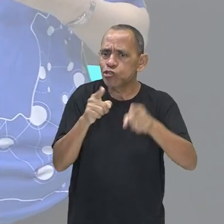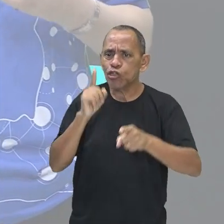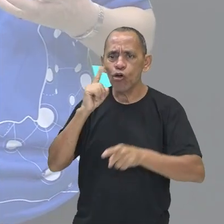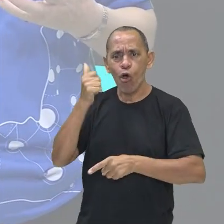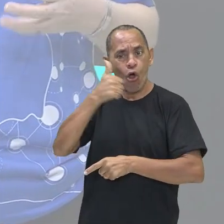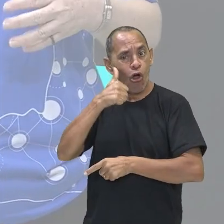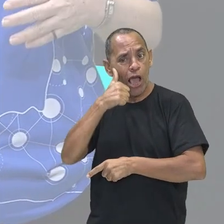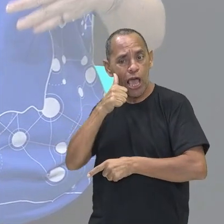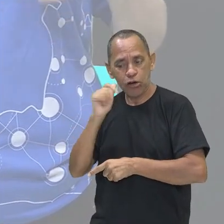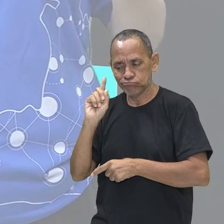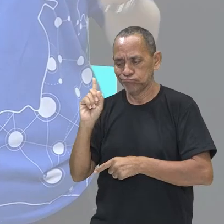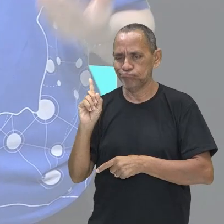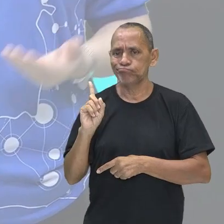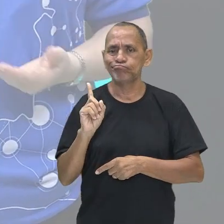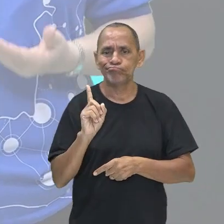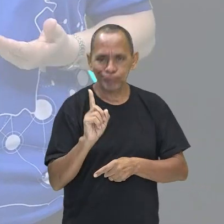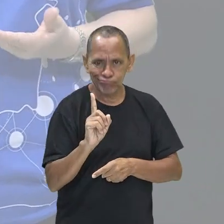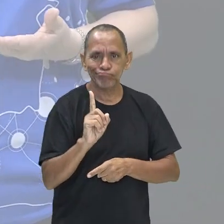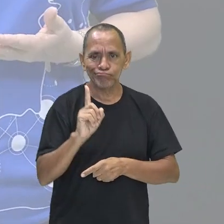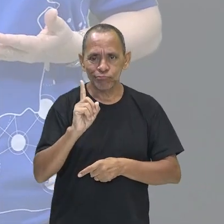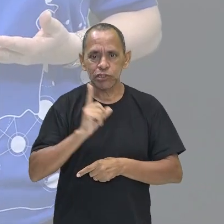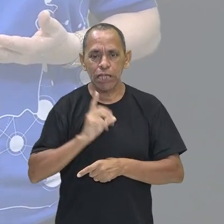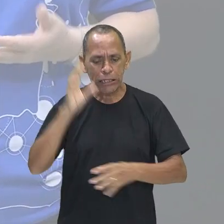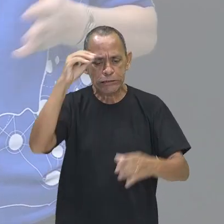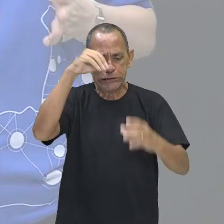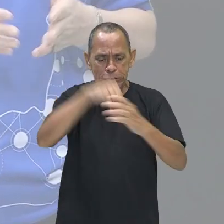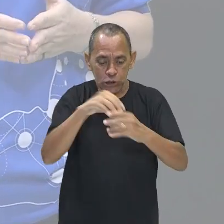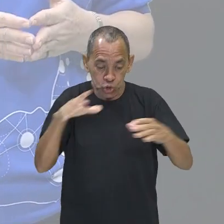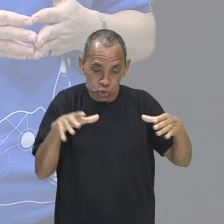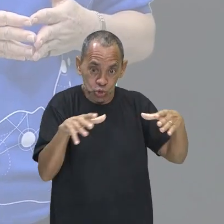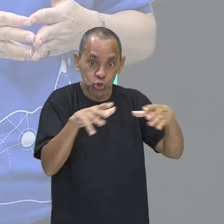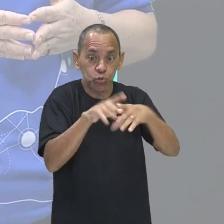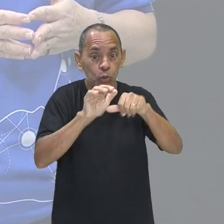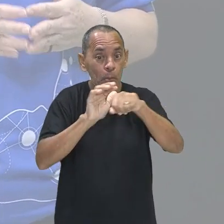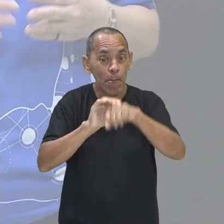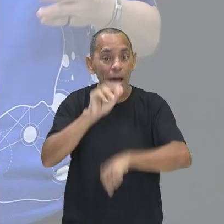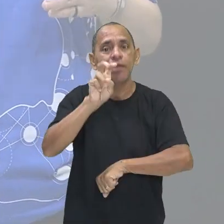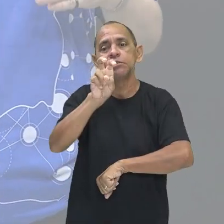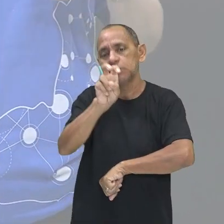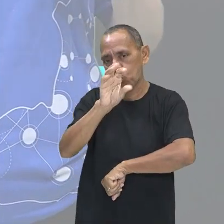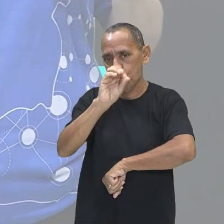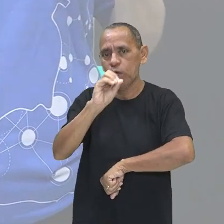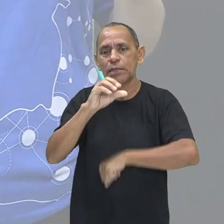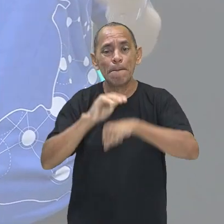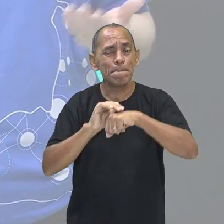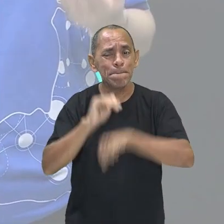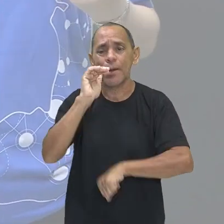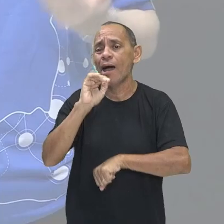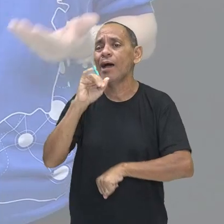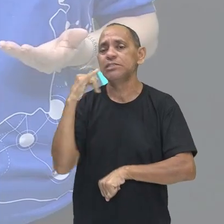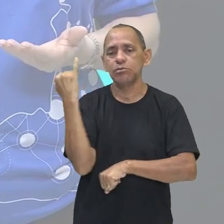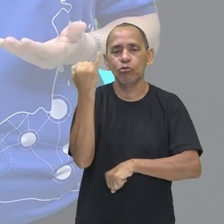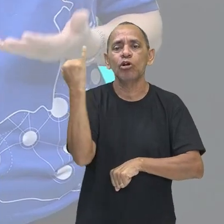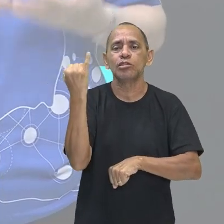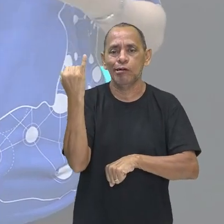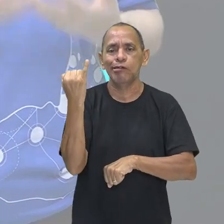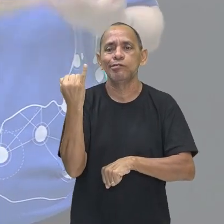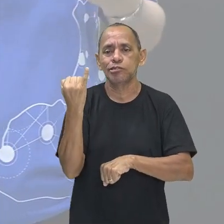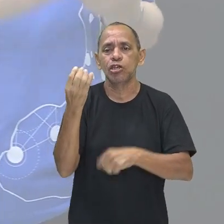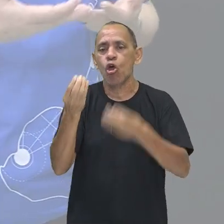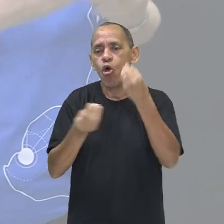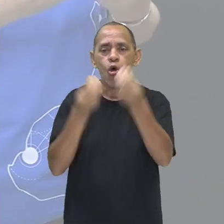essas 50. Então, reconhecida internacionalmente. Aquilo que eu falei para vocês, é como se fosse um cartão